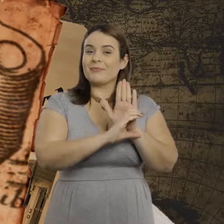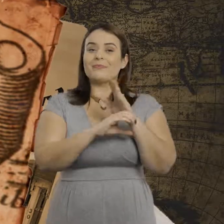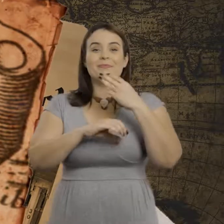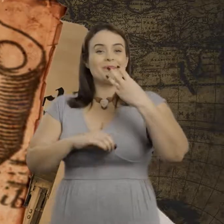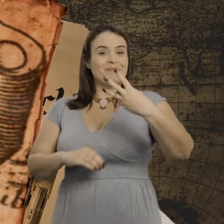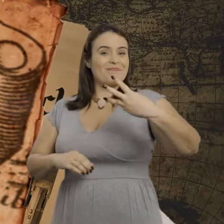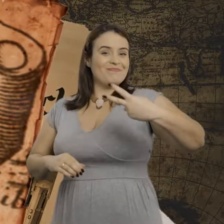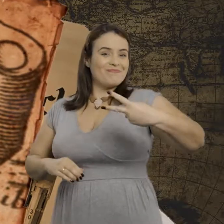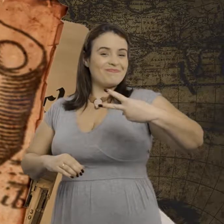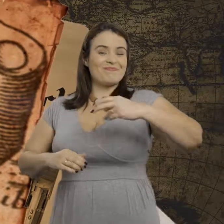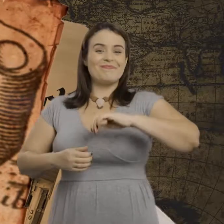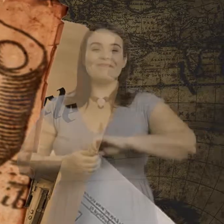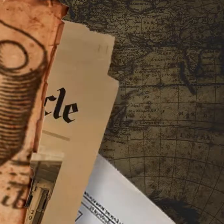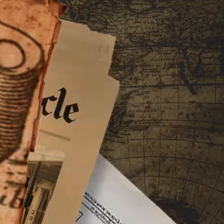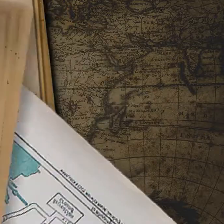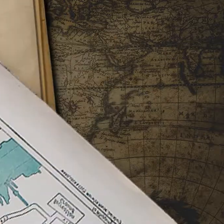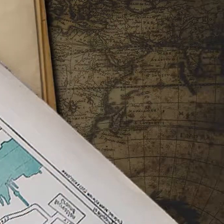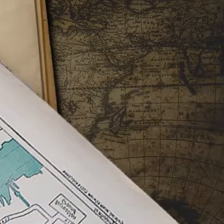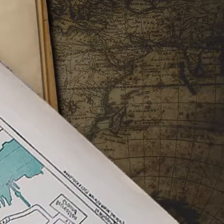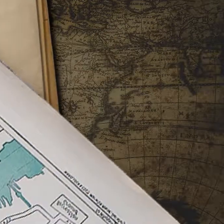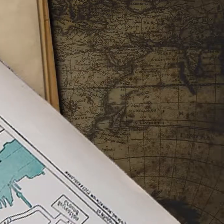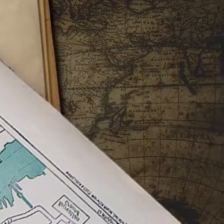Capítulo 32.